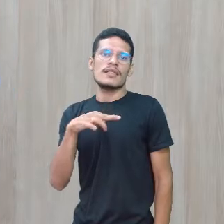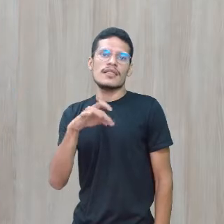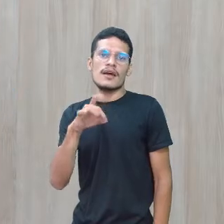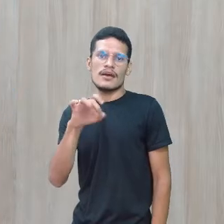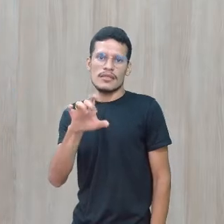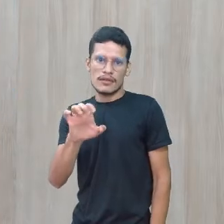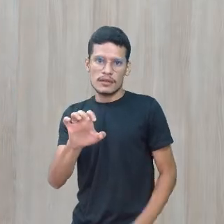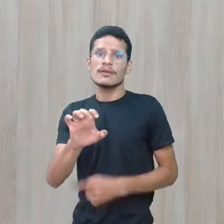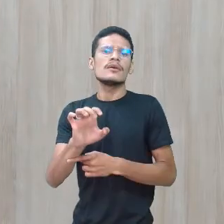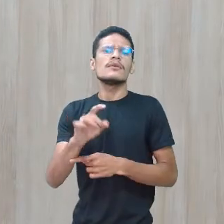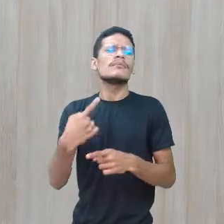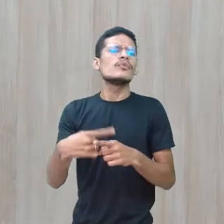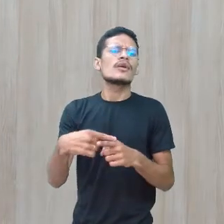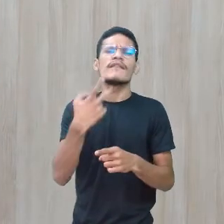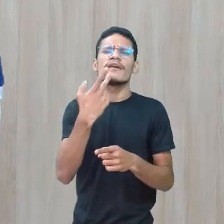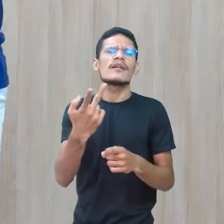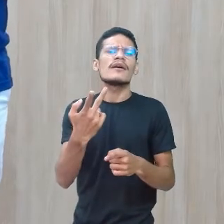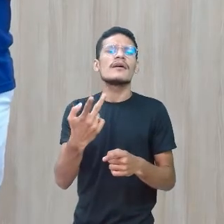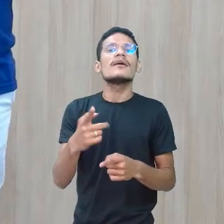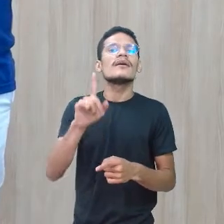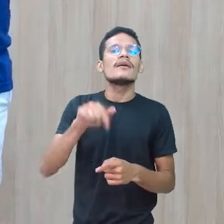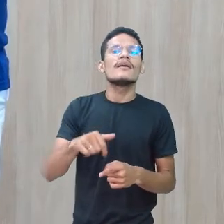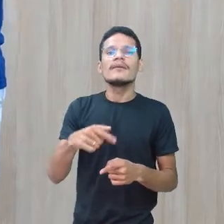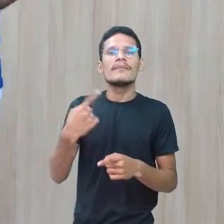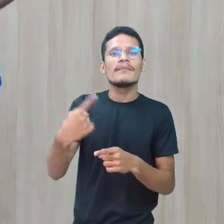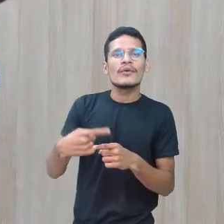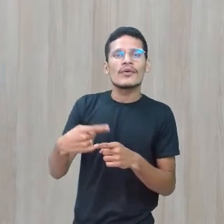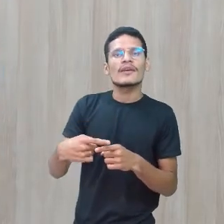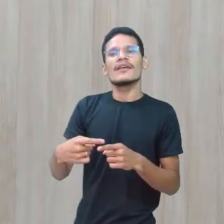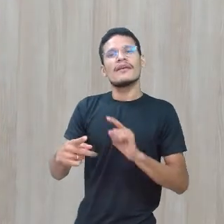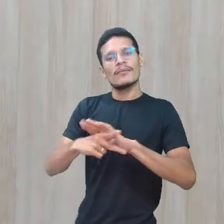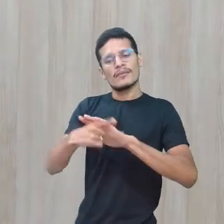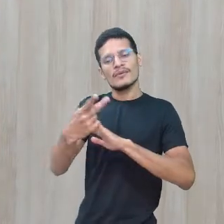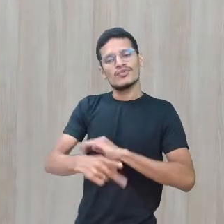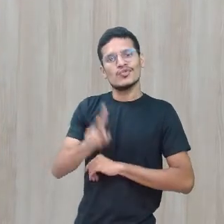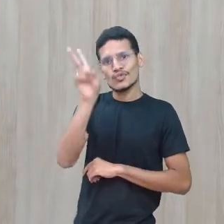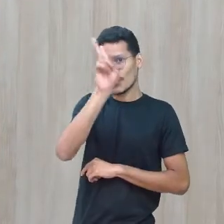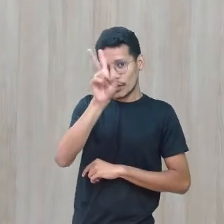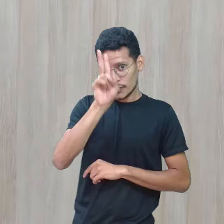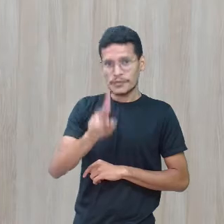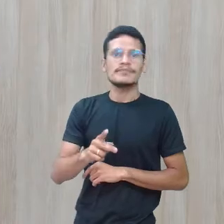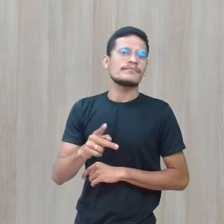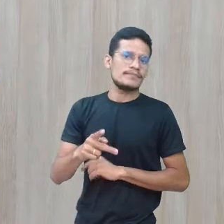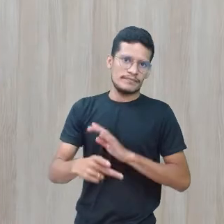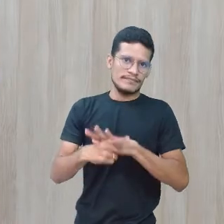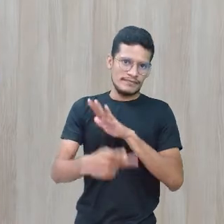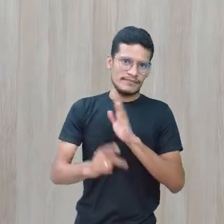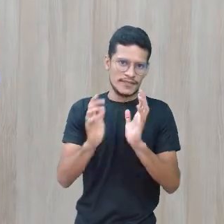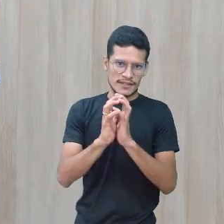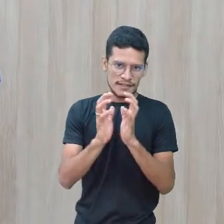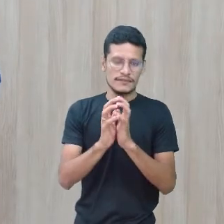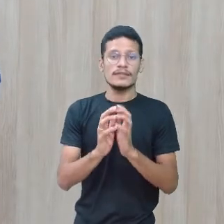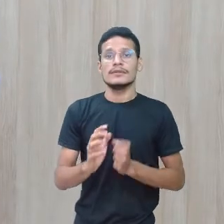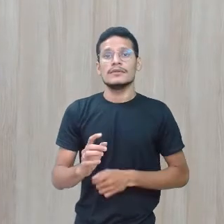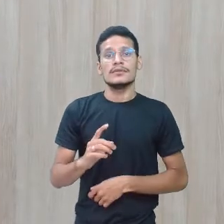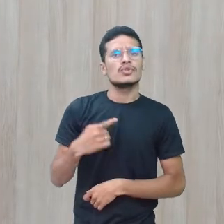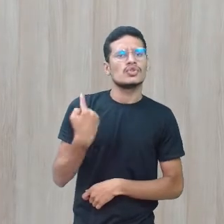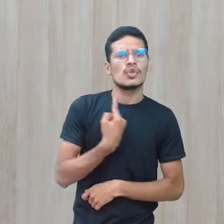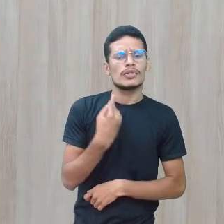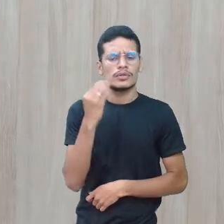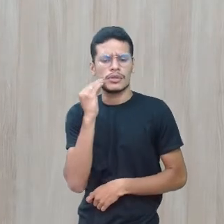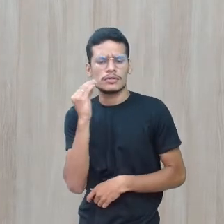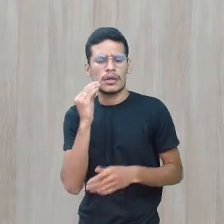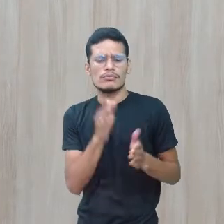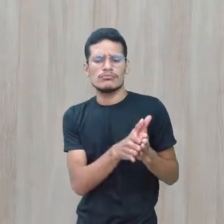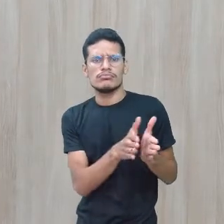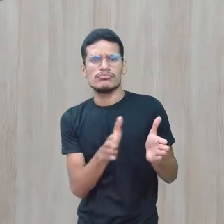dele? Porque o Sítio da Trindade é um dos locais históricos, né, do município do Recife. Então, a gente vai tentar, ao longo,